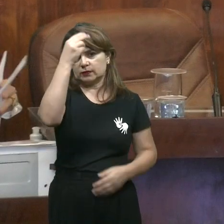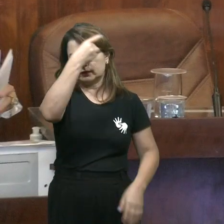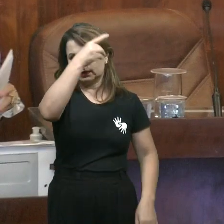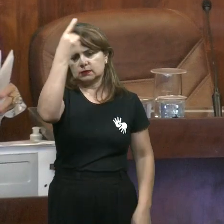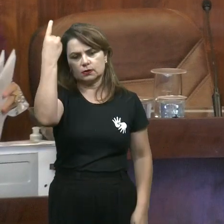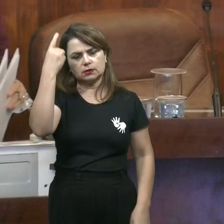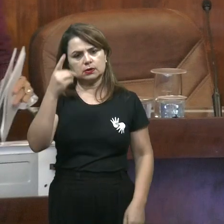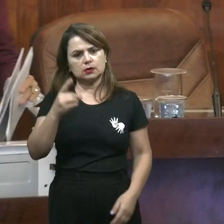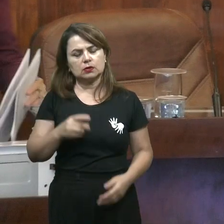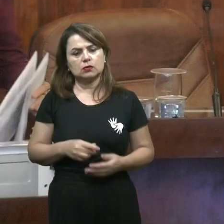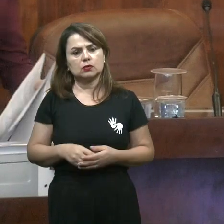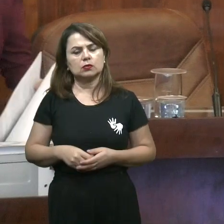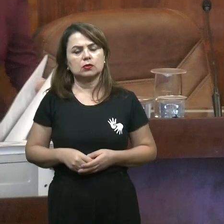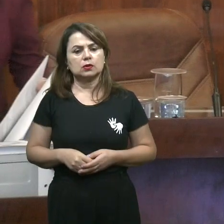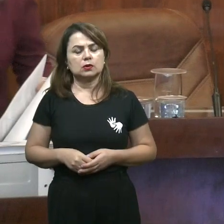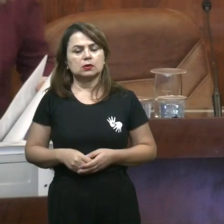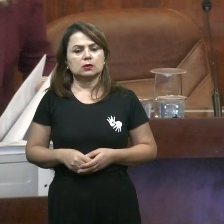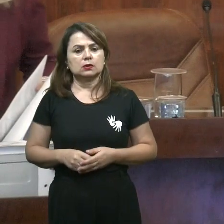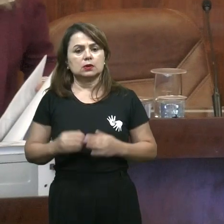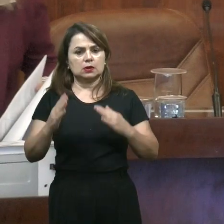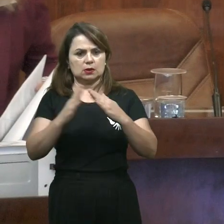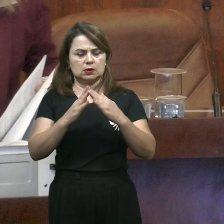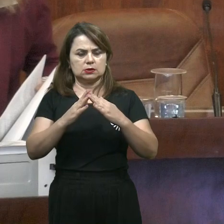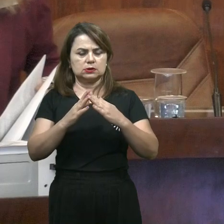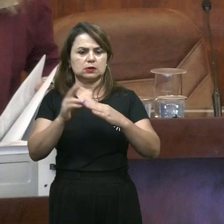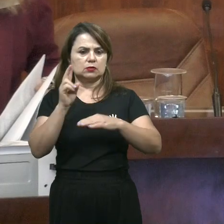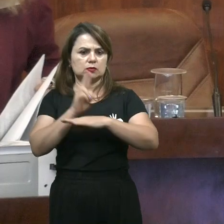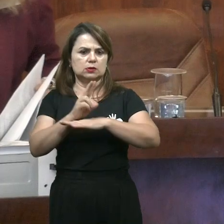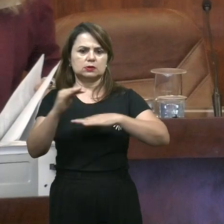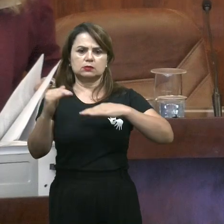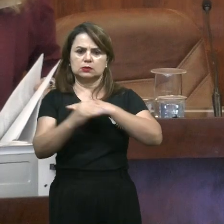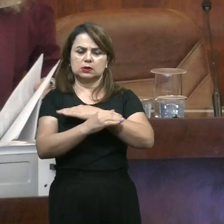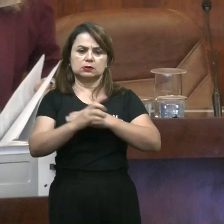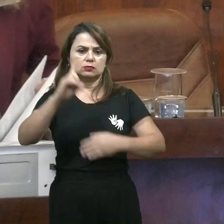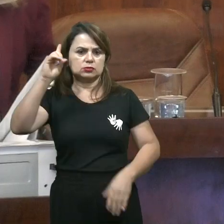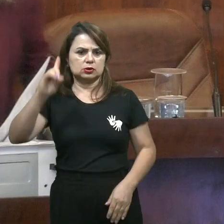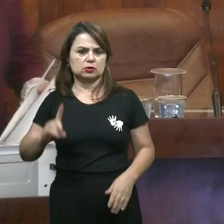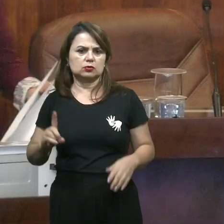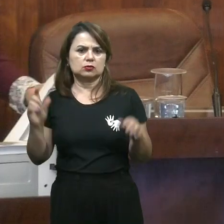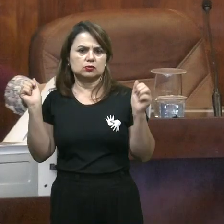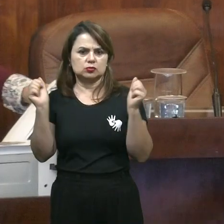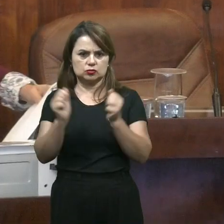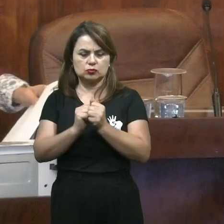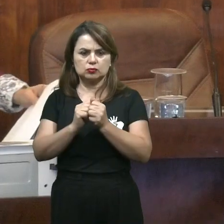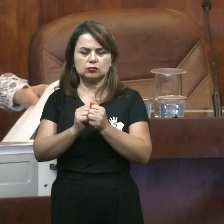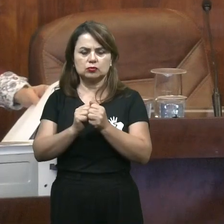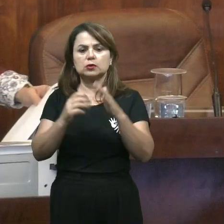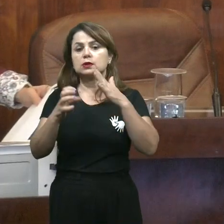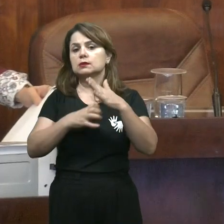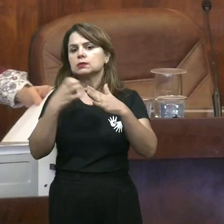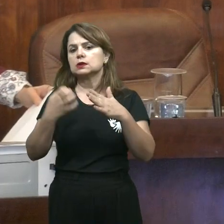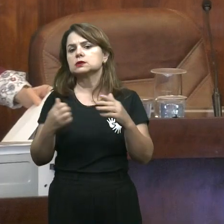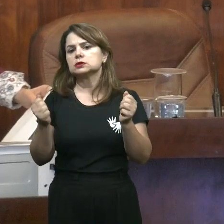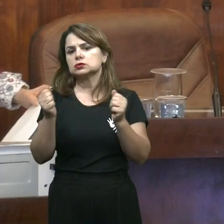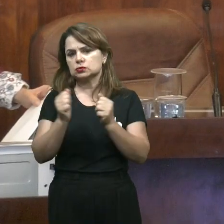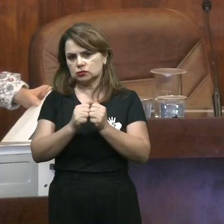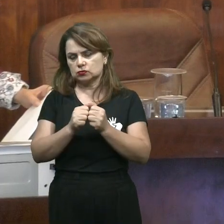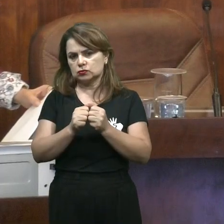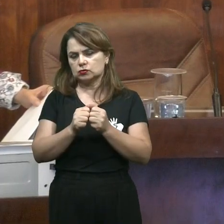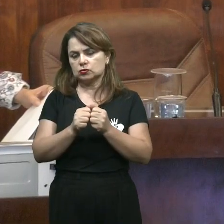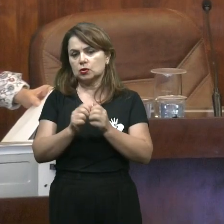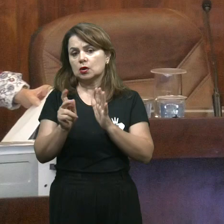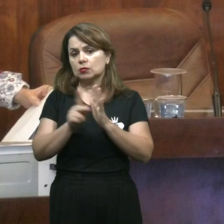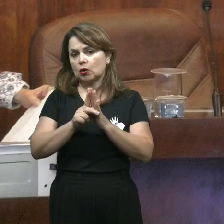após contato com o diretor-presidente da Indúbio, o senhor Valdeci Fogaça, que com as empresas que detêm a concessão do transporte